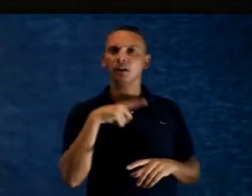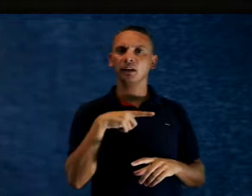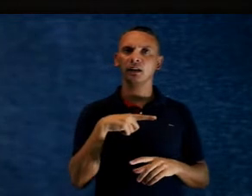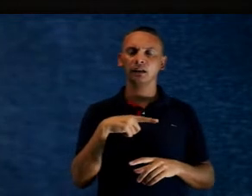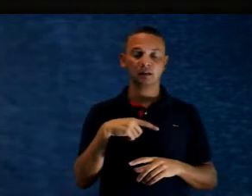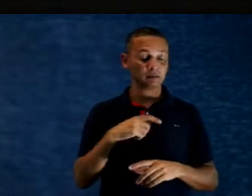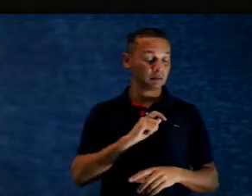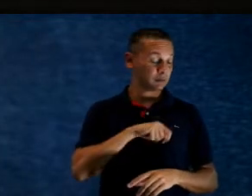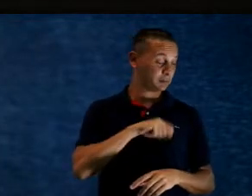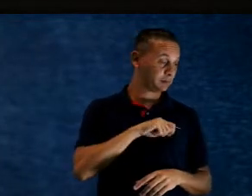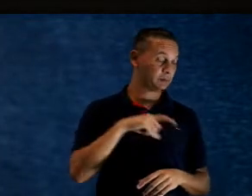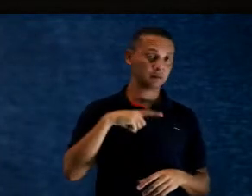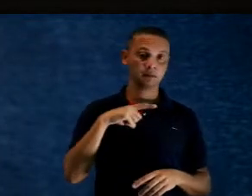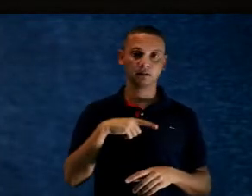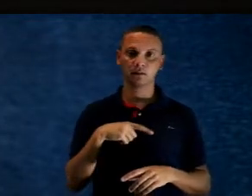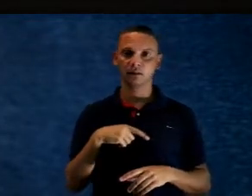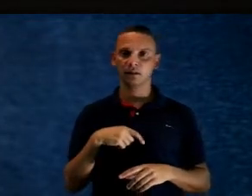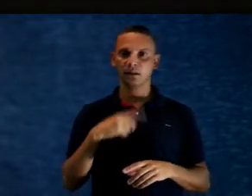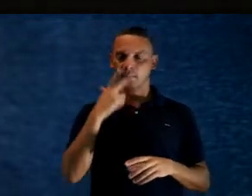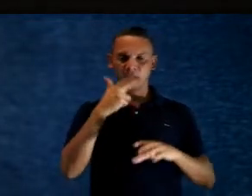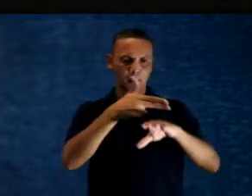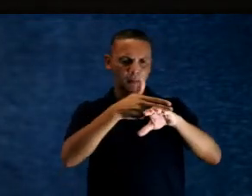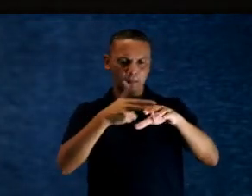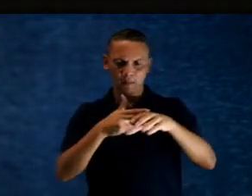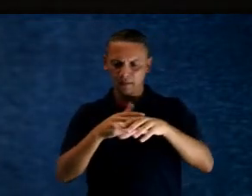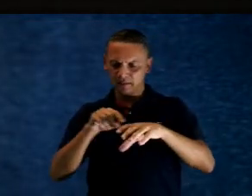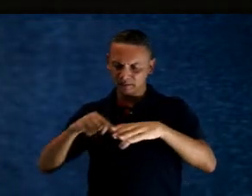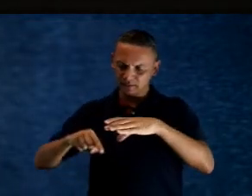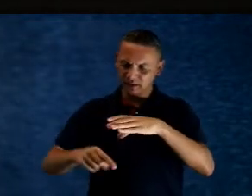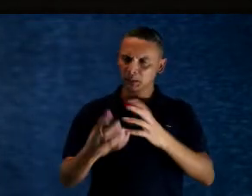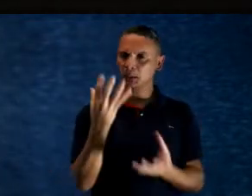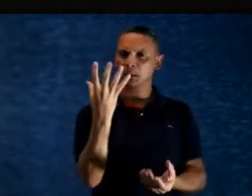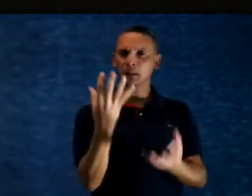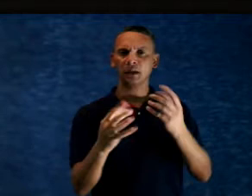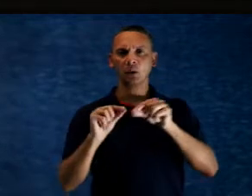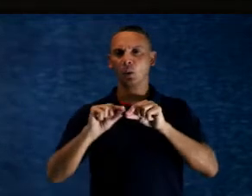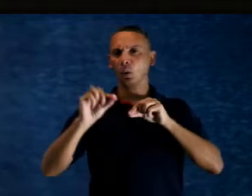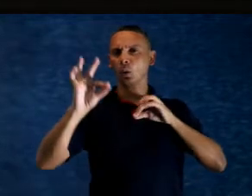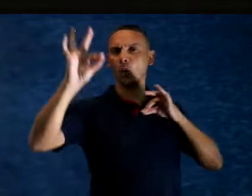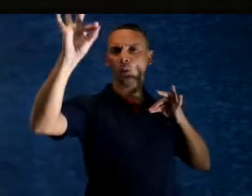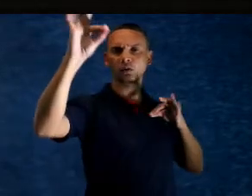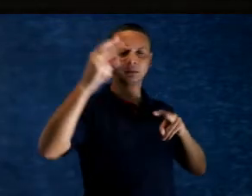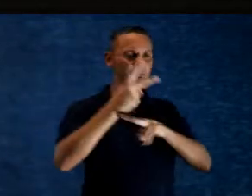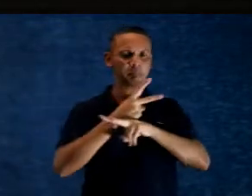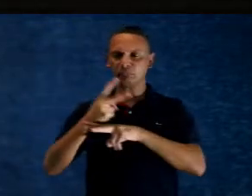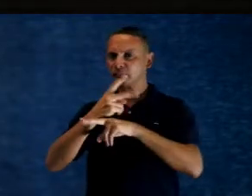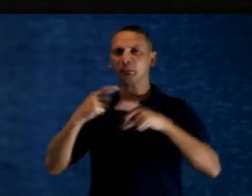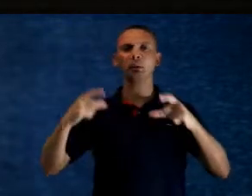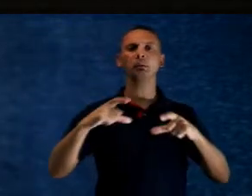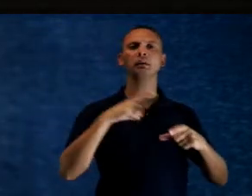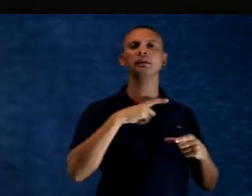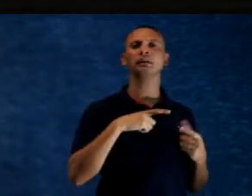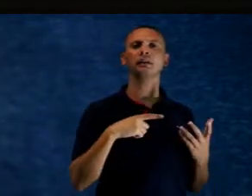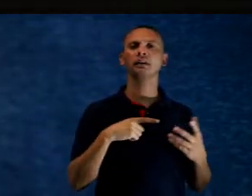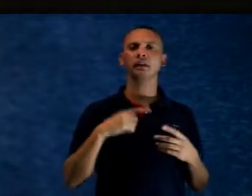se colaram ao chão. Preciso fugir e não posso. Um grande olho despeja sarcasmo.